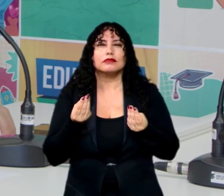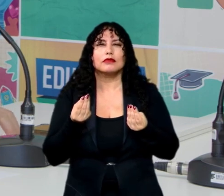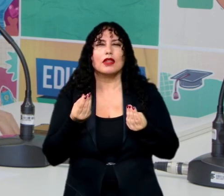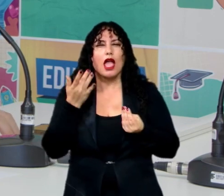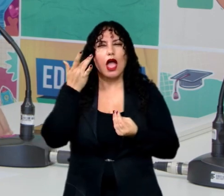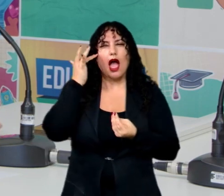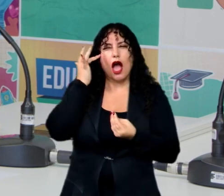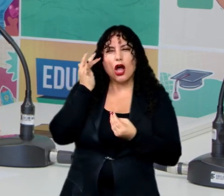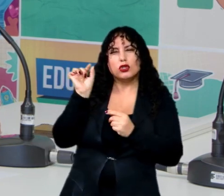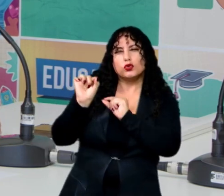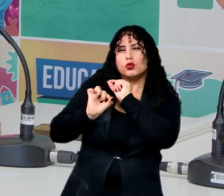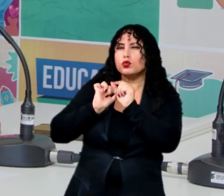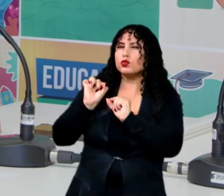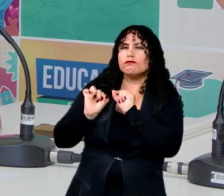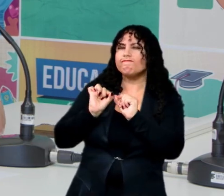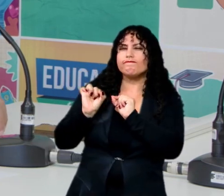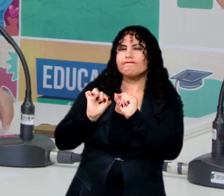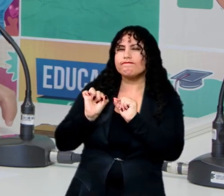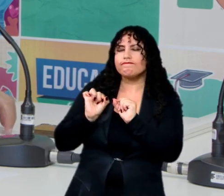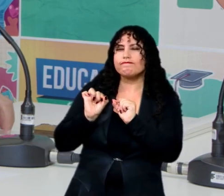você acha que